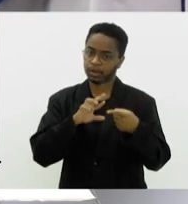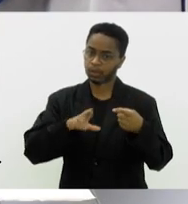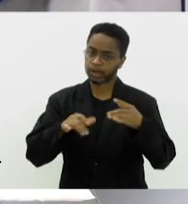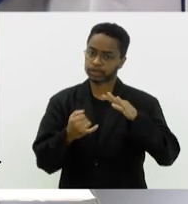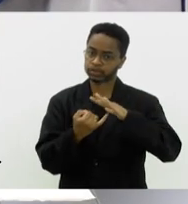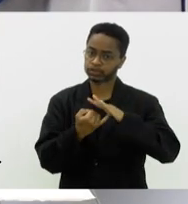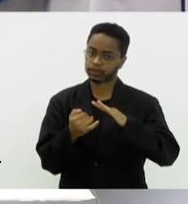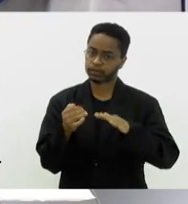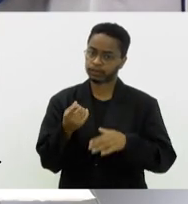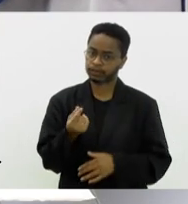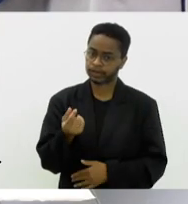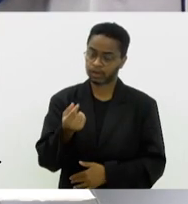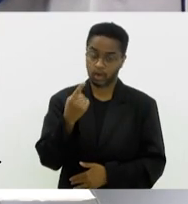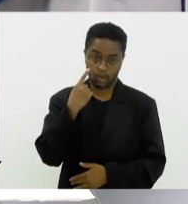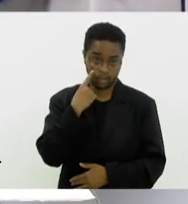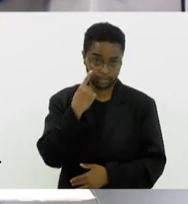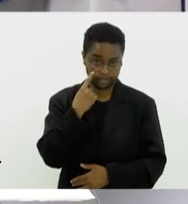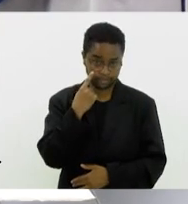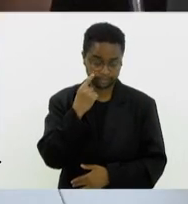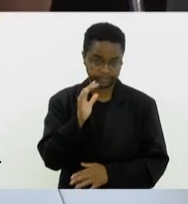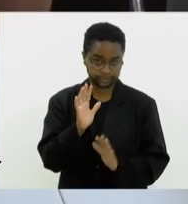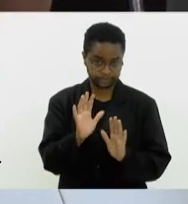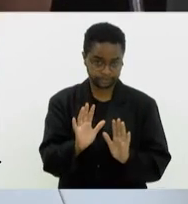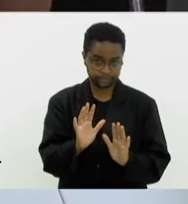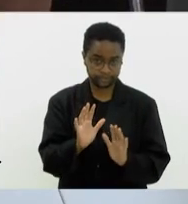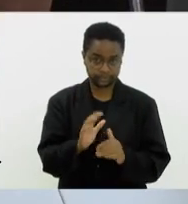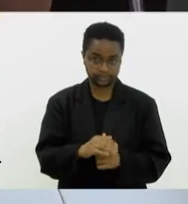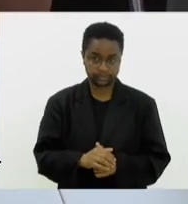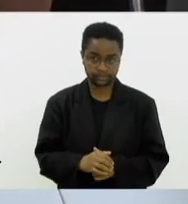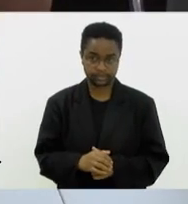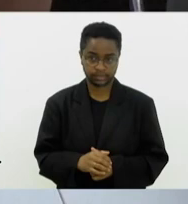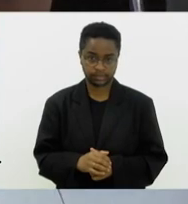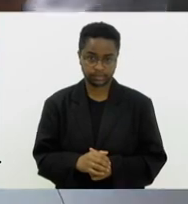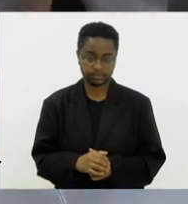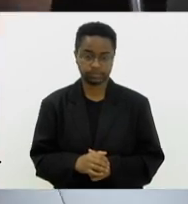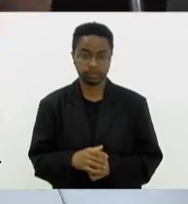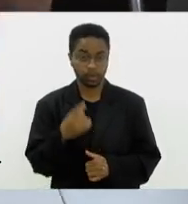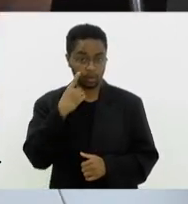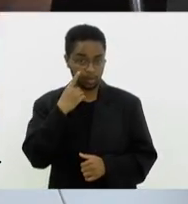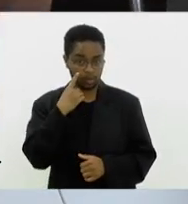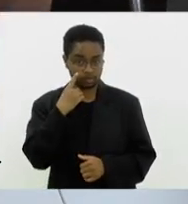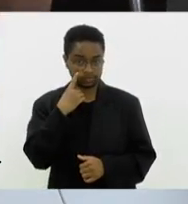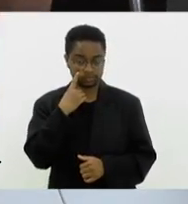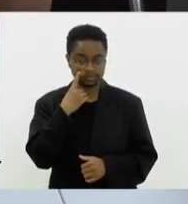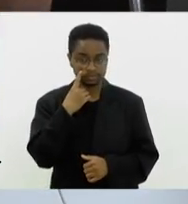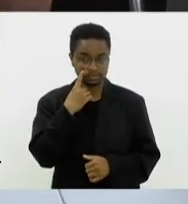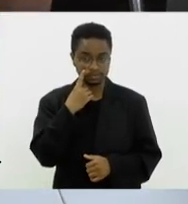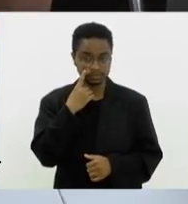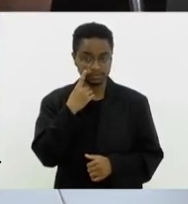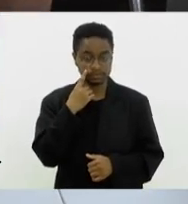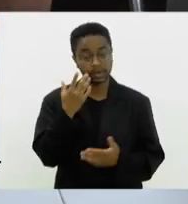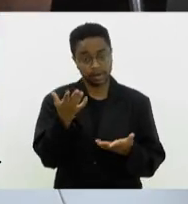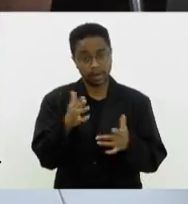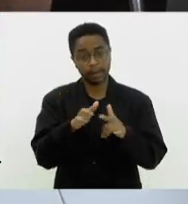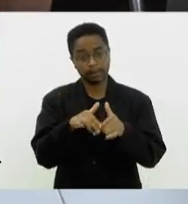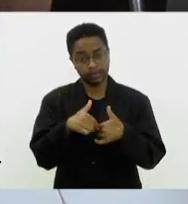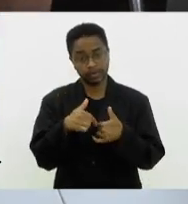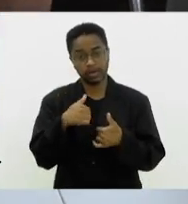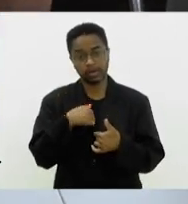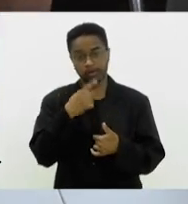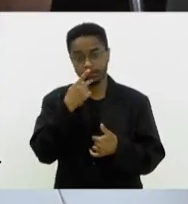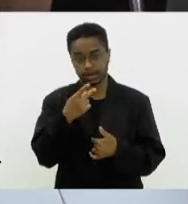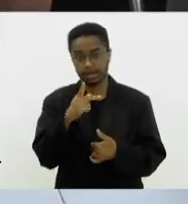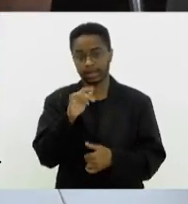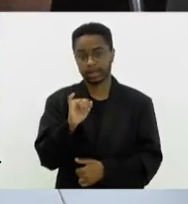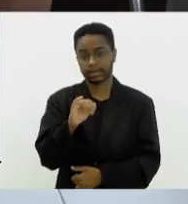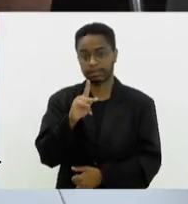exemplo? Olha só, ele não vai... Ele pode contratar o conveniado. Olha só, ele não... Olha, por isso que eu fiz alusão ao IPEG.